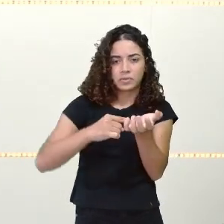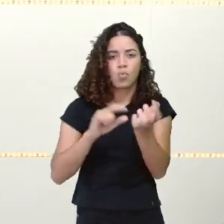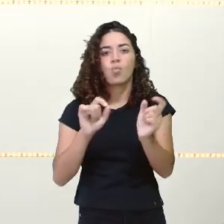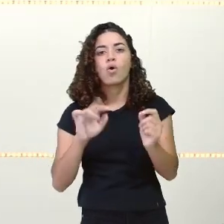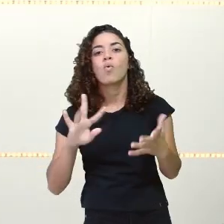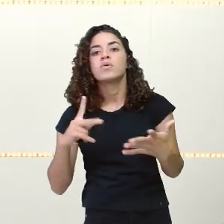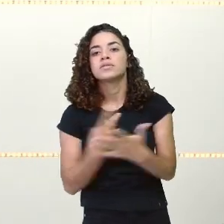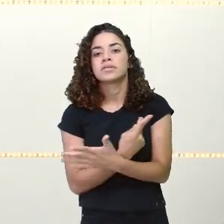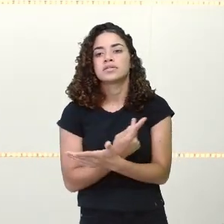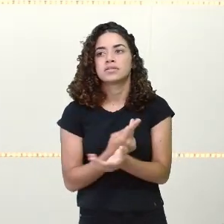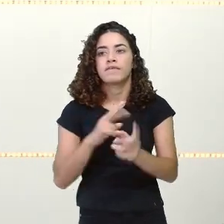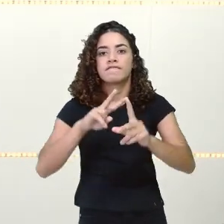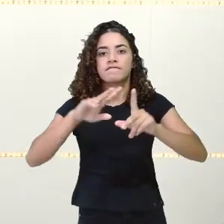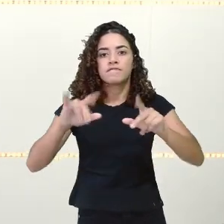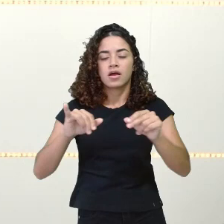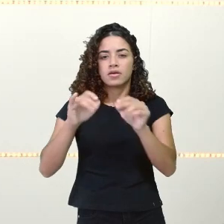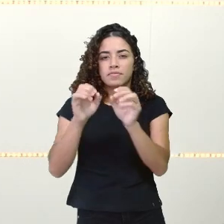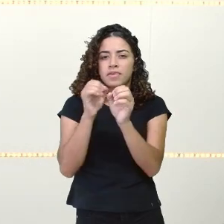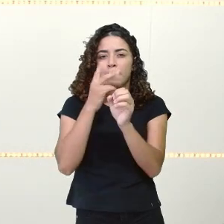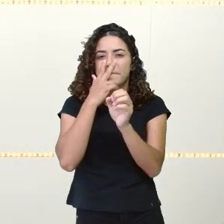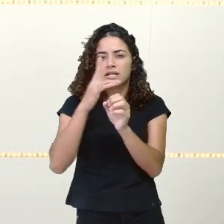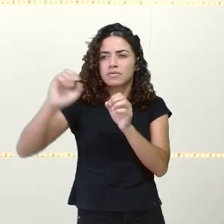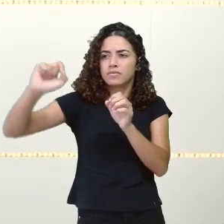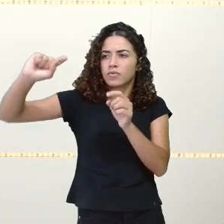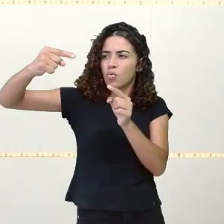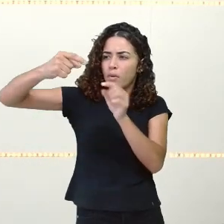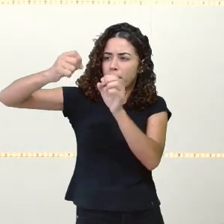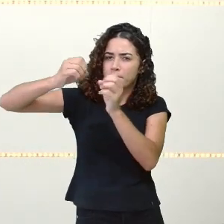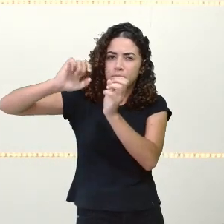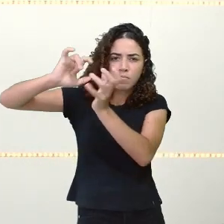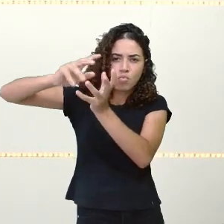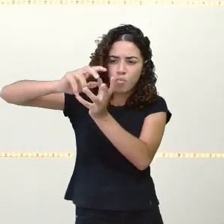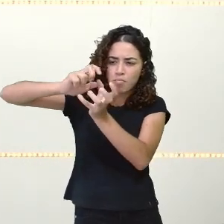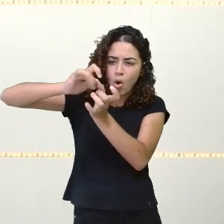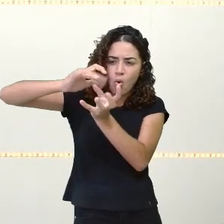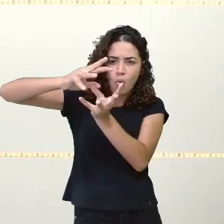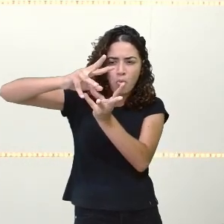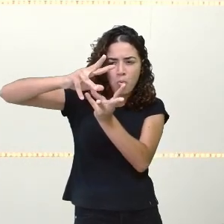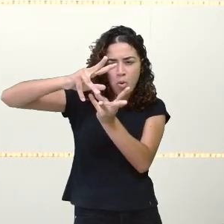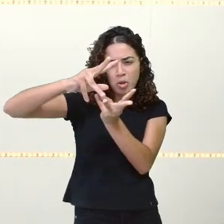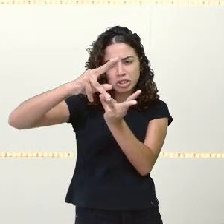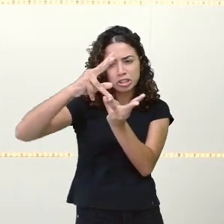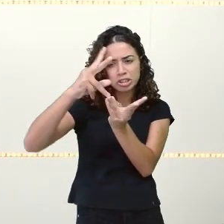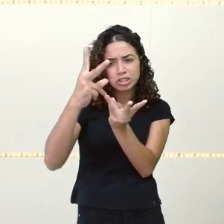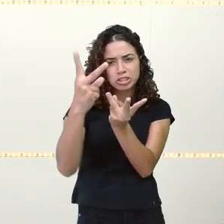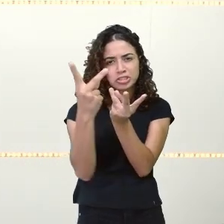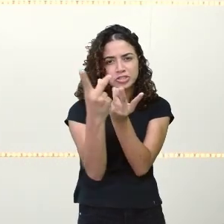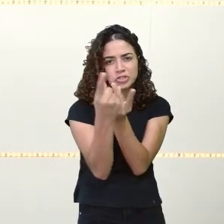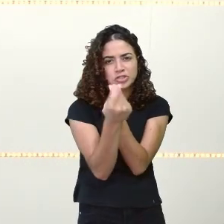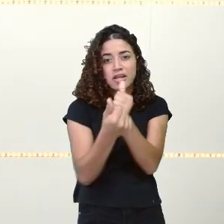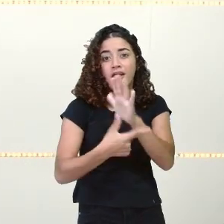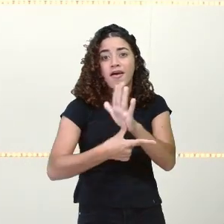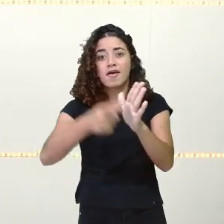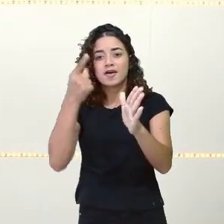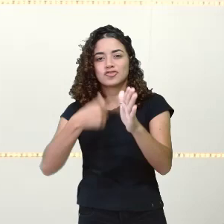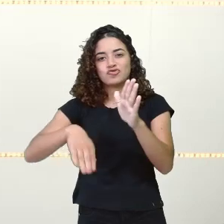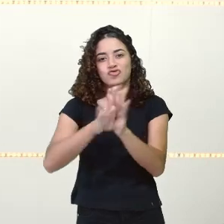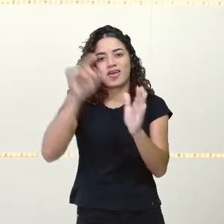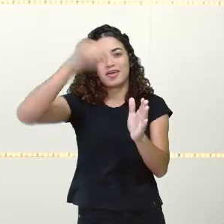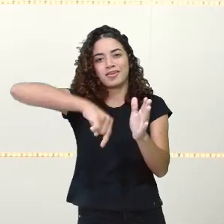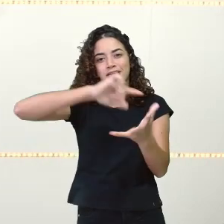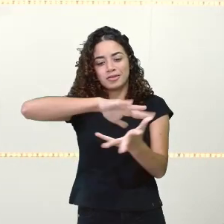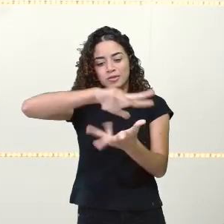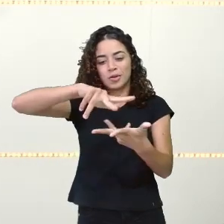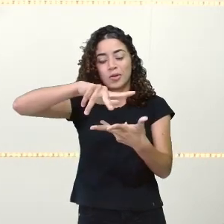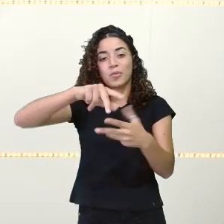Ele vai se sedimentando, ele vai soltando os pedacinhos antes de entrar em contato com a nossa Terra, graças